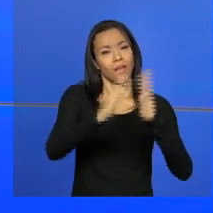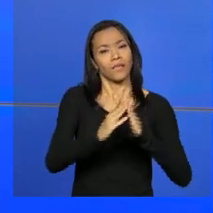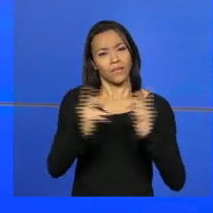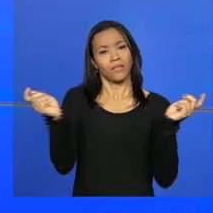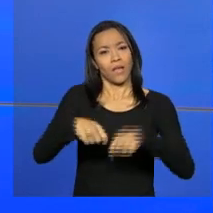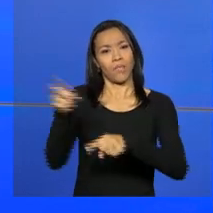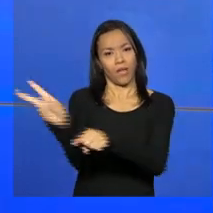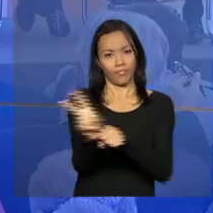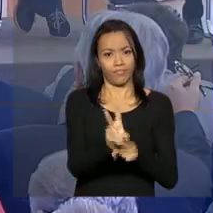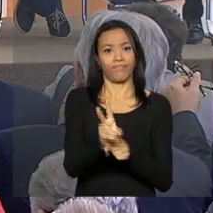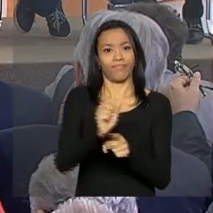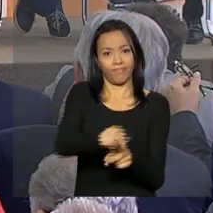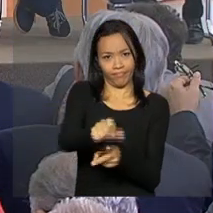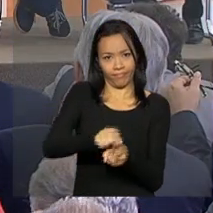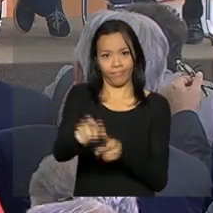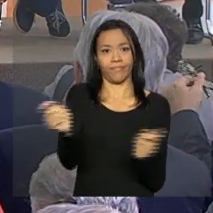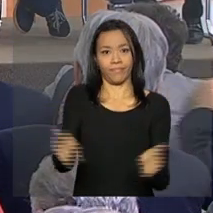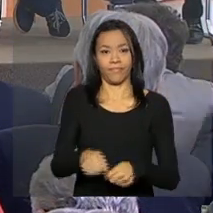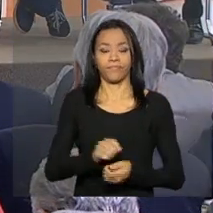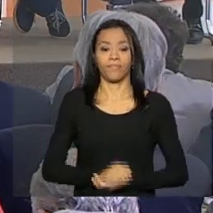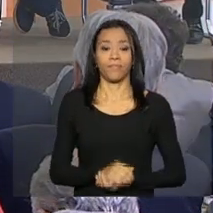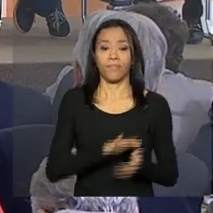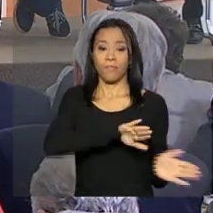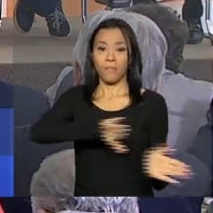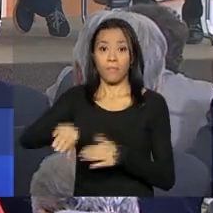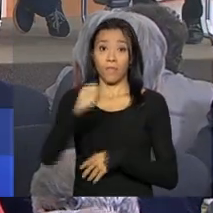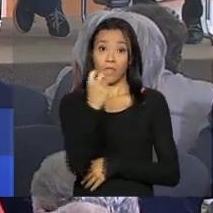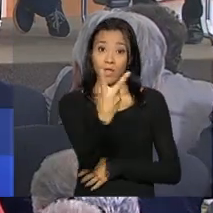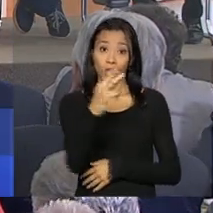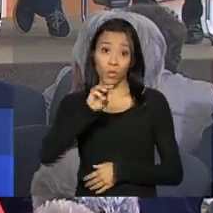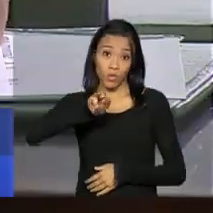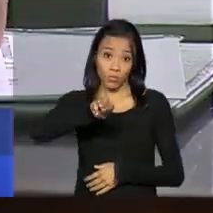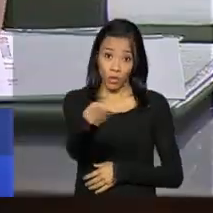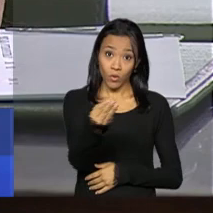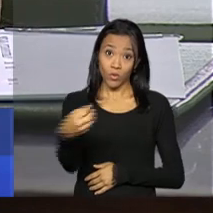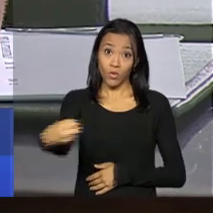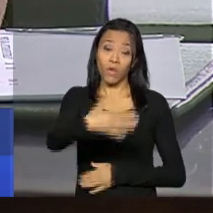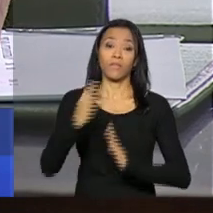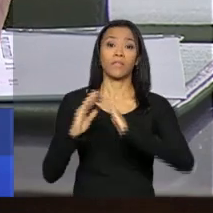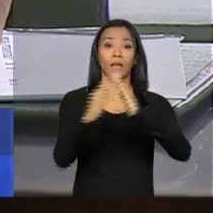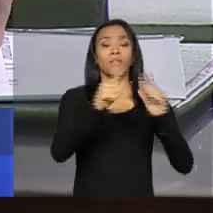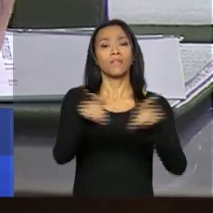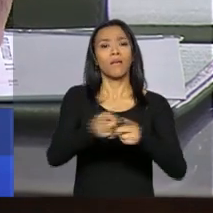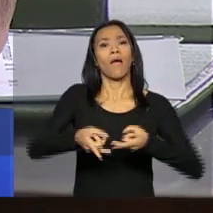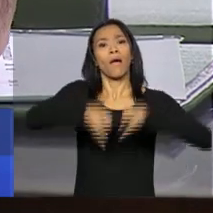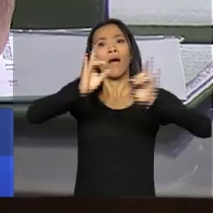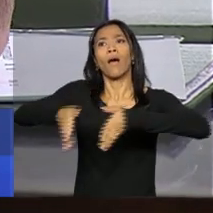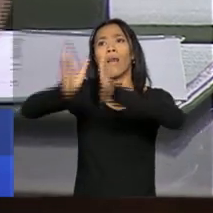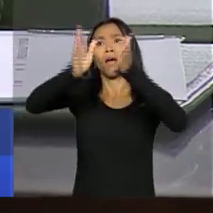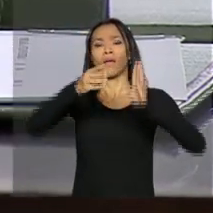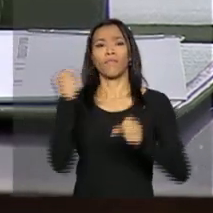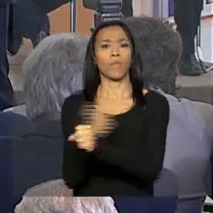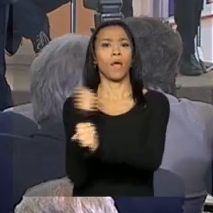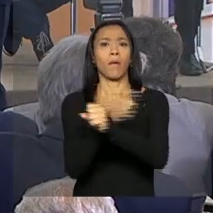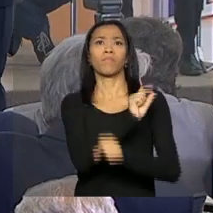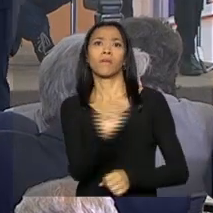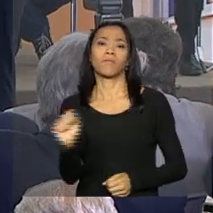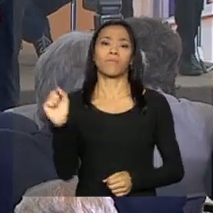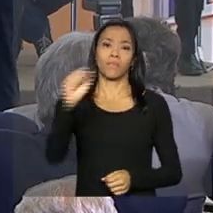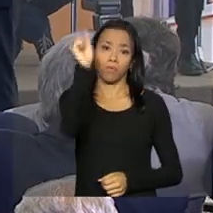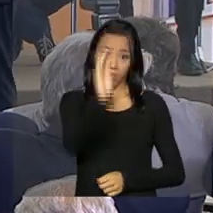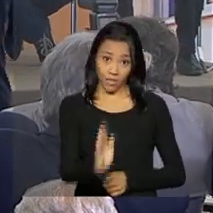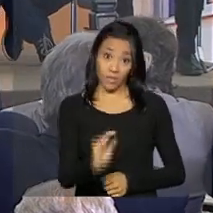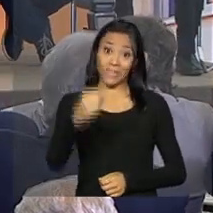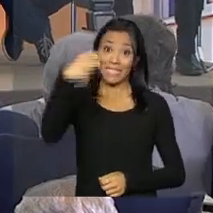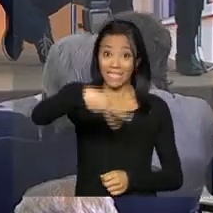financiados. São 2 milhões de novas casas e apartamentos que vão ser construídos em todo o país pela